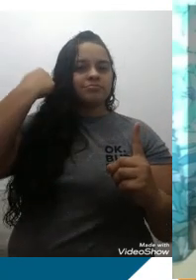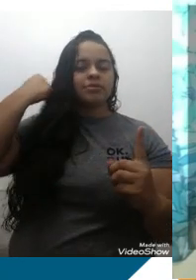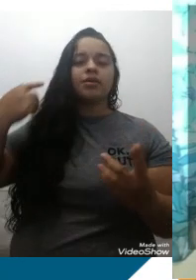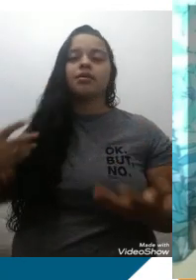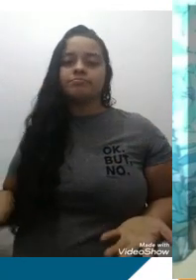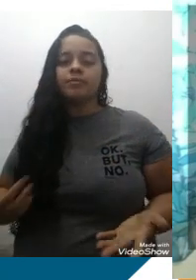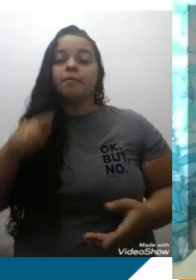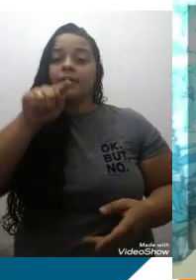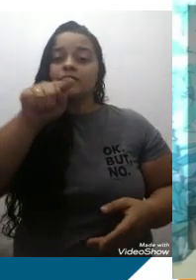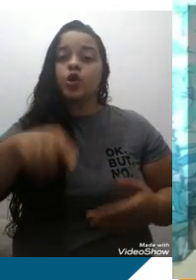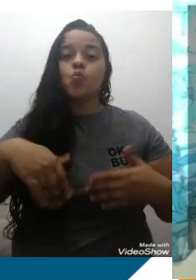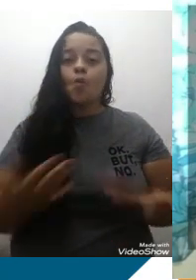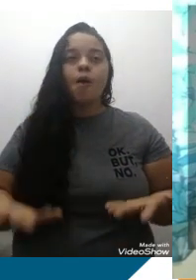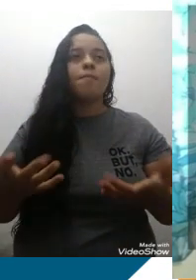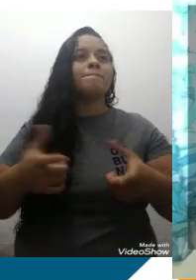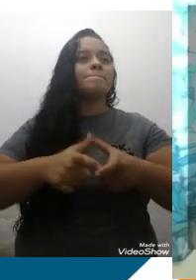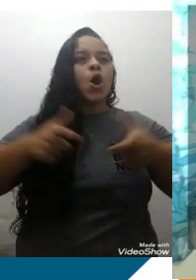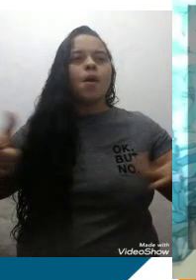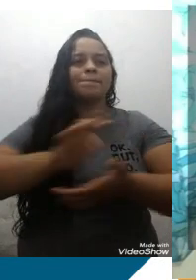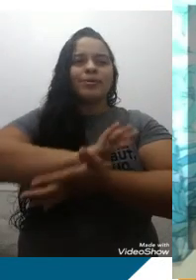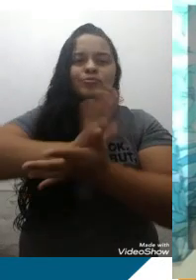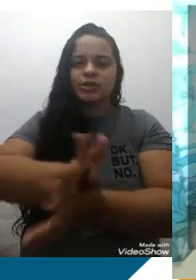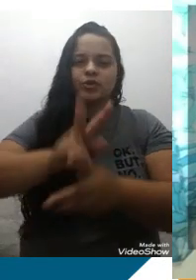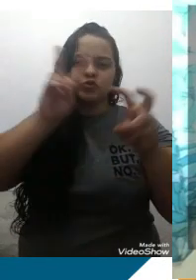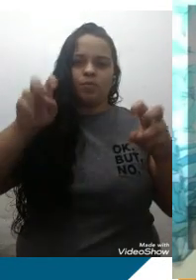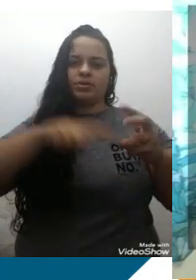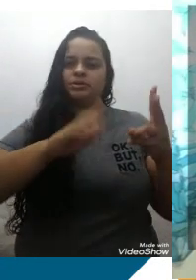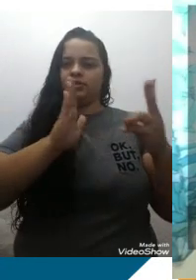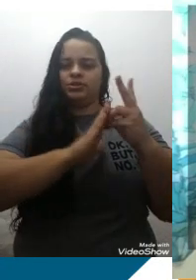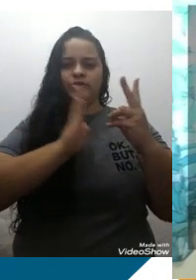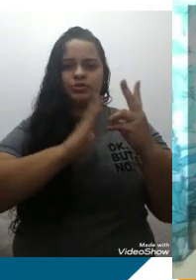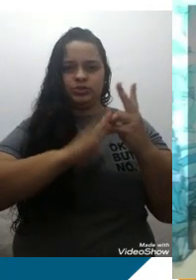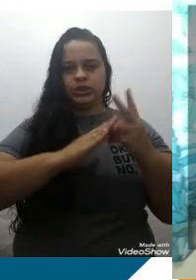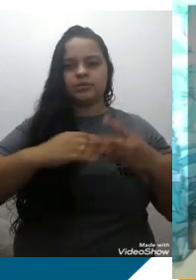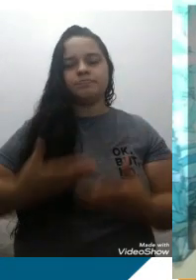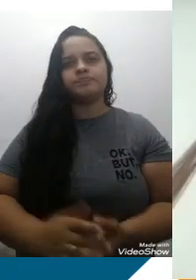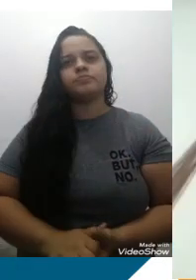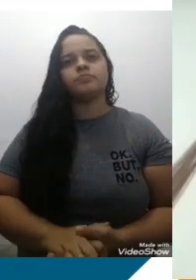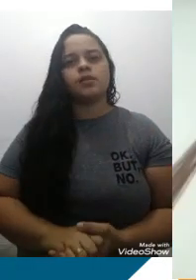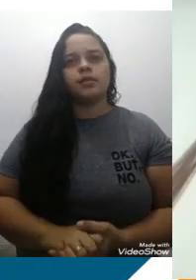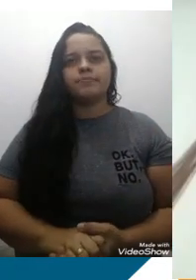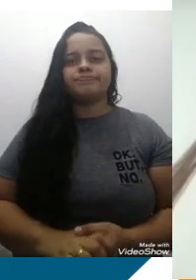maiores preconceitos sobre os povos indígenas que as pesquisas que são feitas hoje questionam?